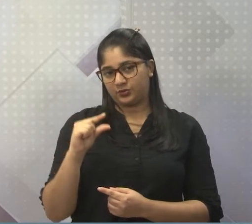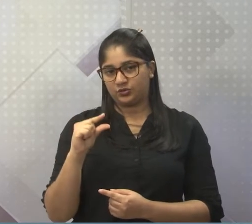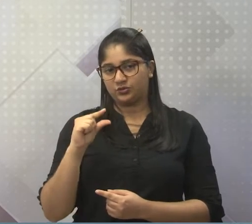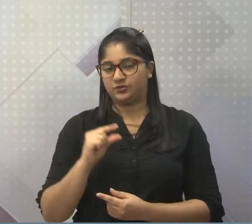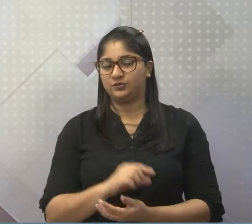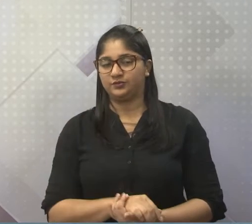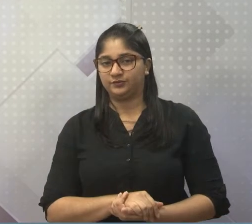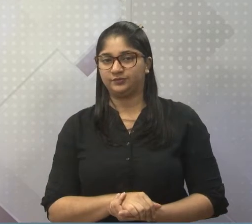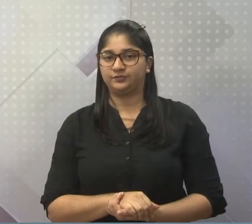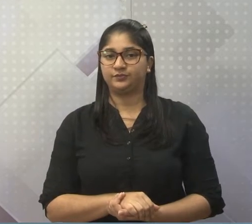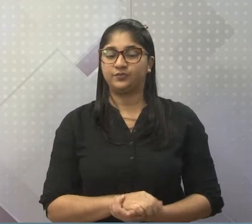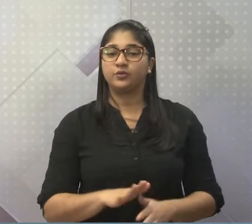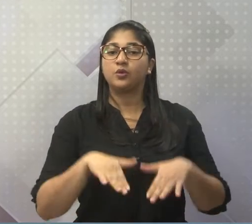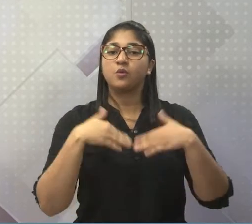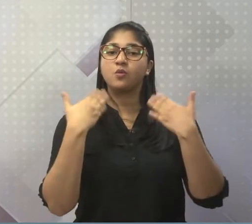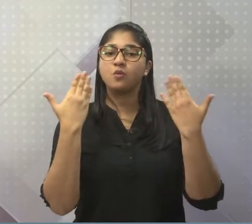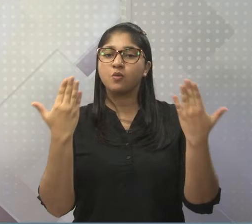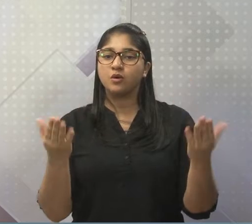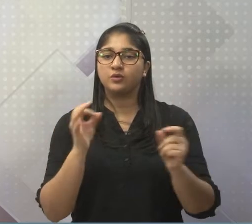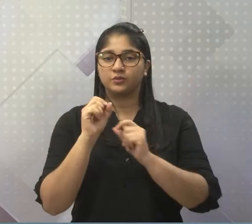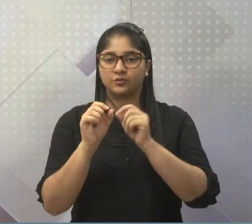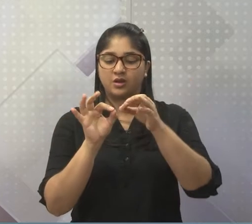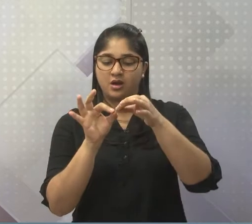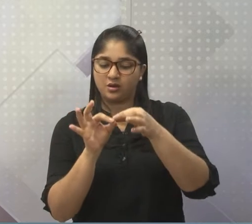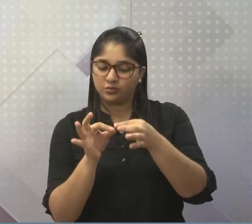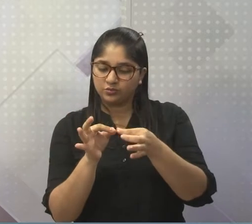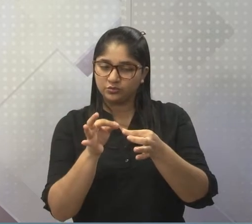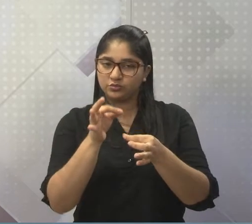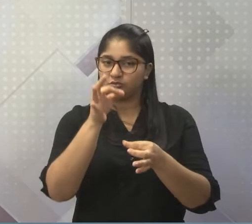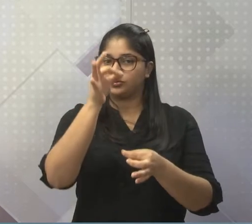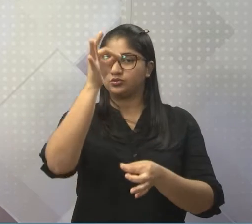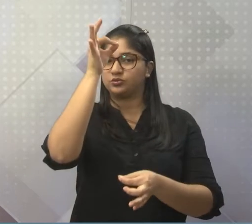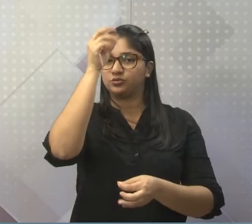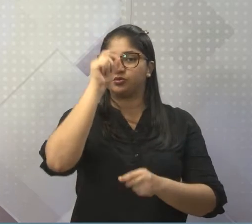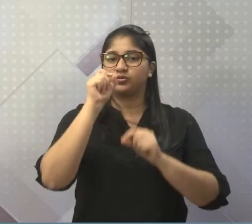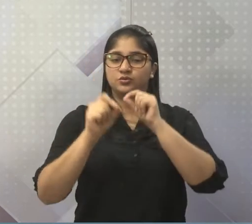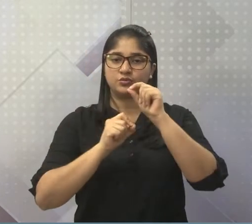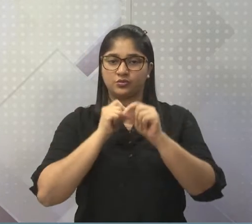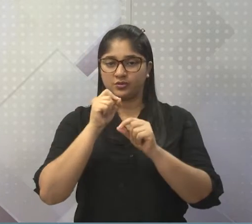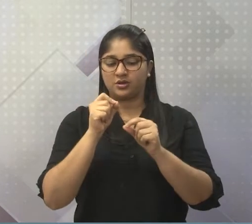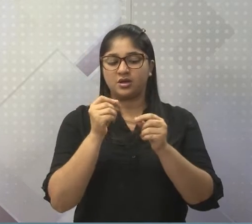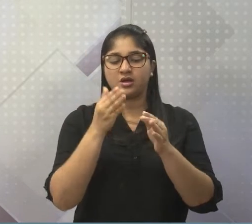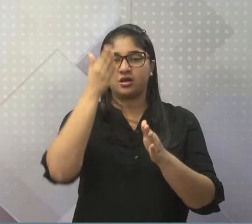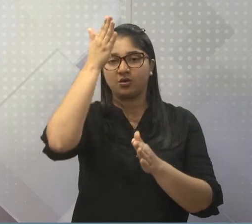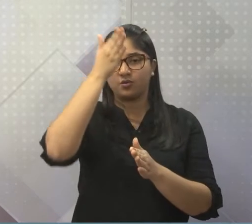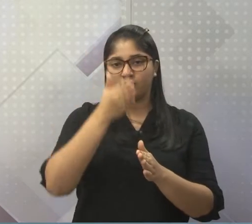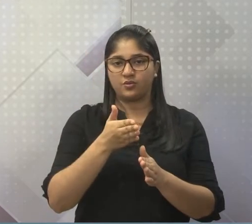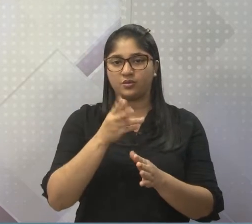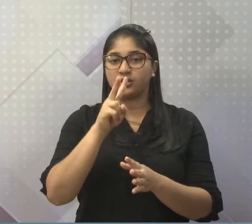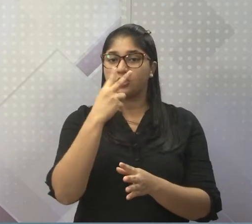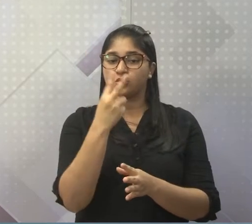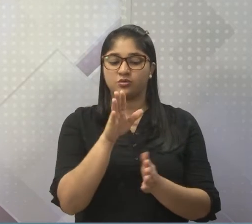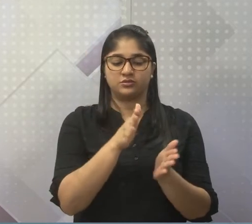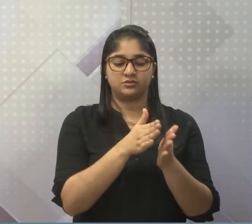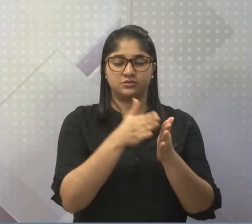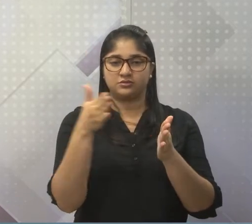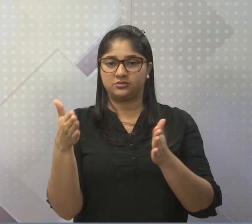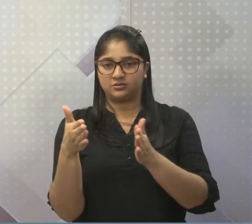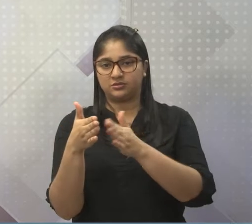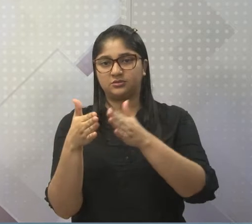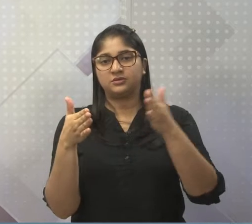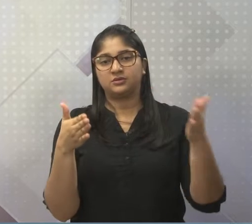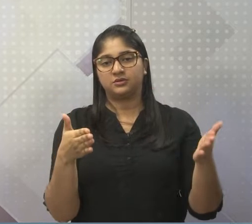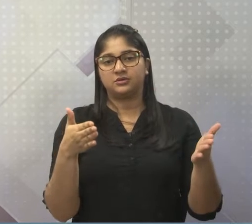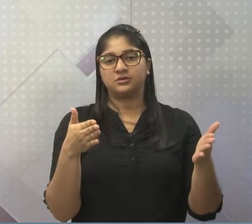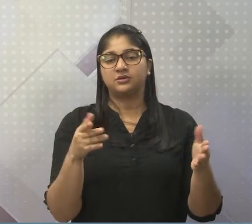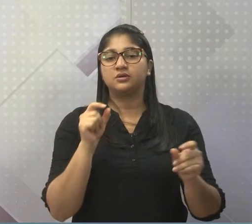Czinho. Quando eu tracei a minha altura, eu dividi esse lado em dois. Então, eu